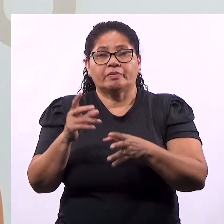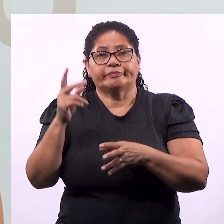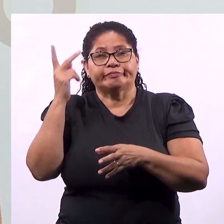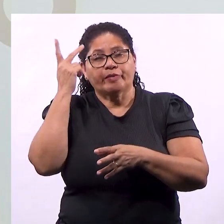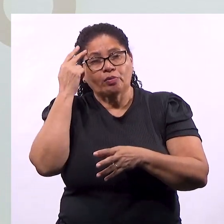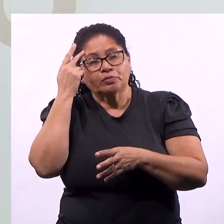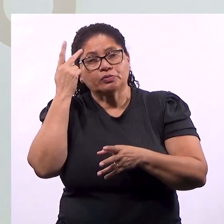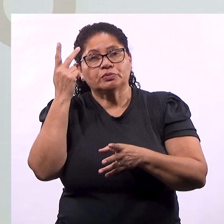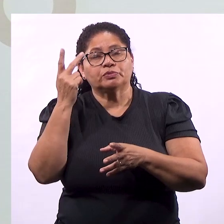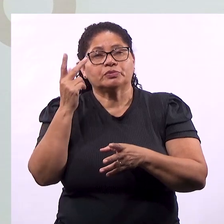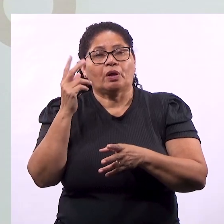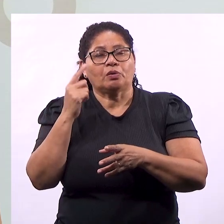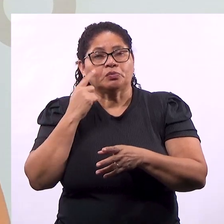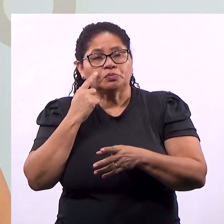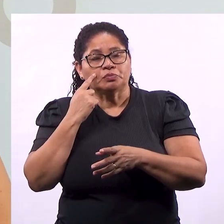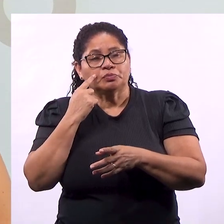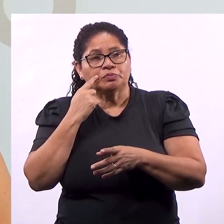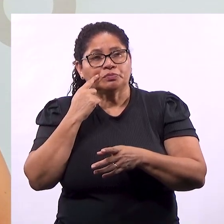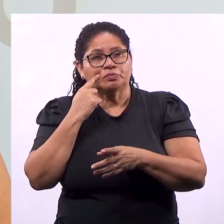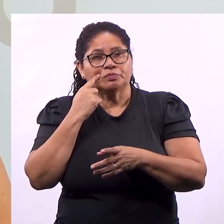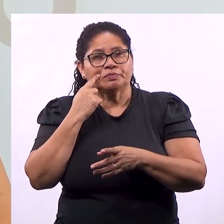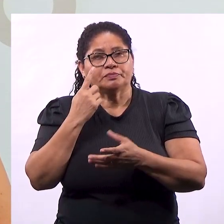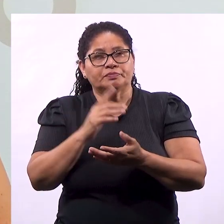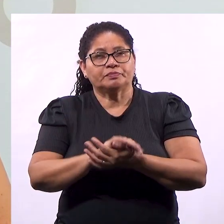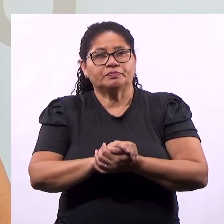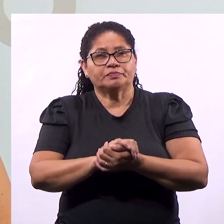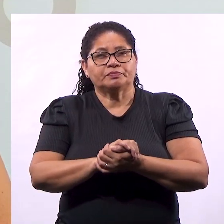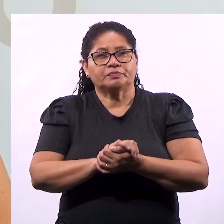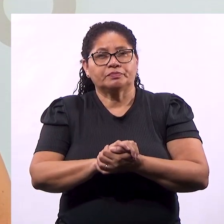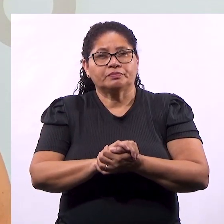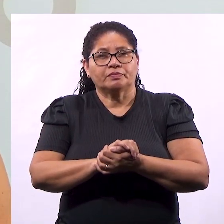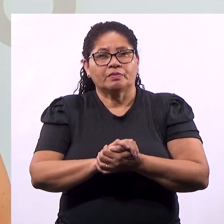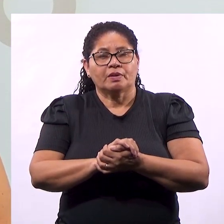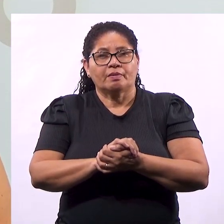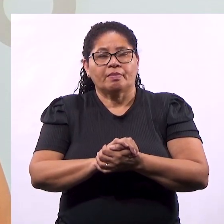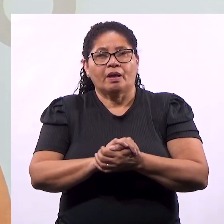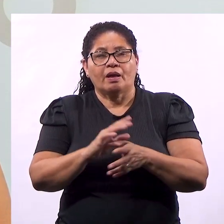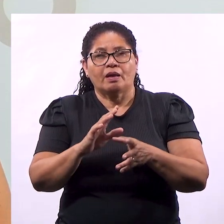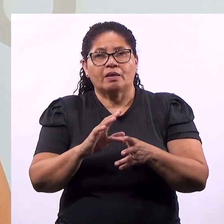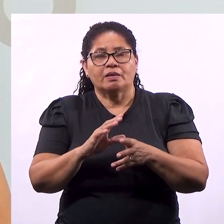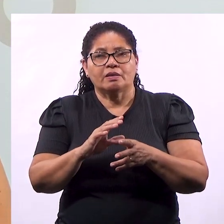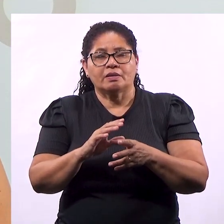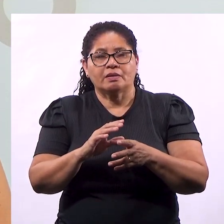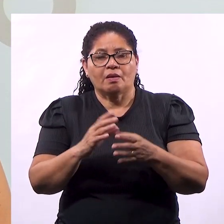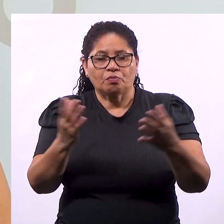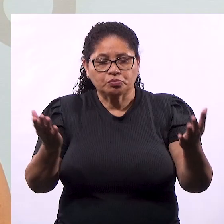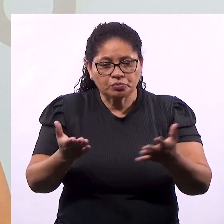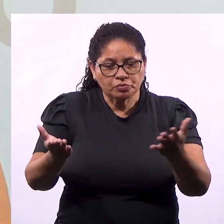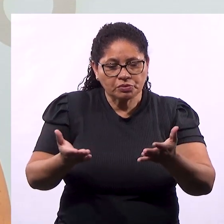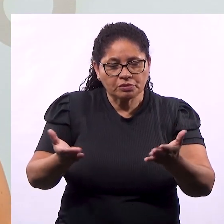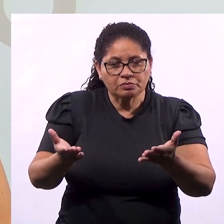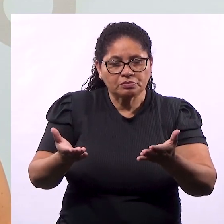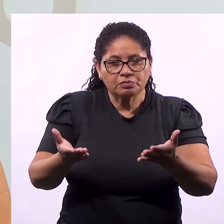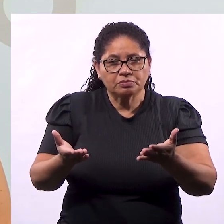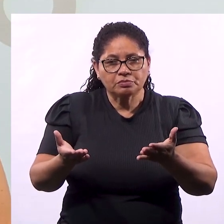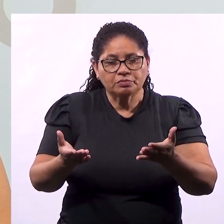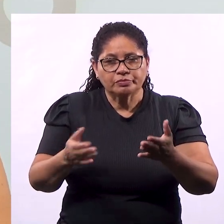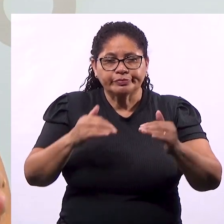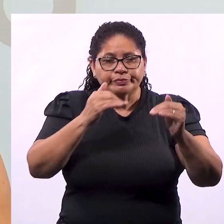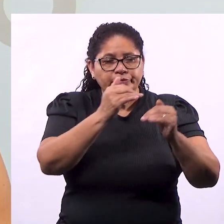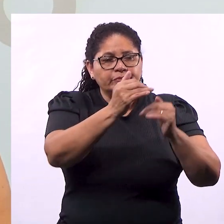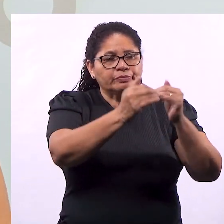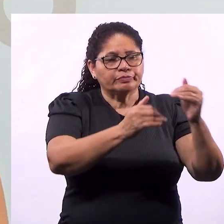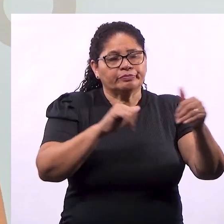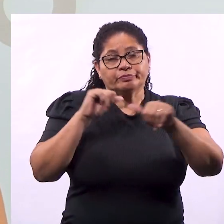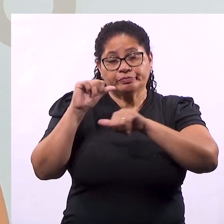mais tradicional mas ela também pode ter essa visão mais pós-moderna da avaliação enquanto